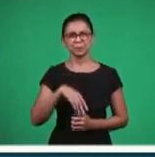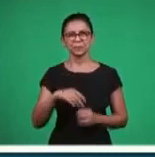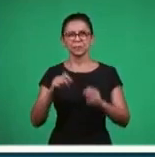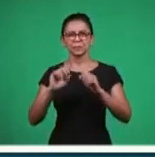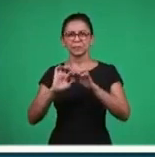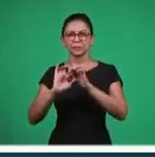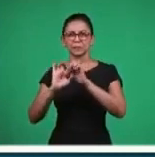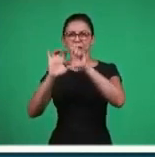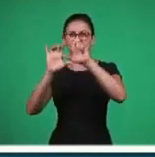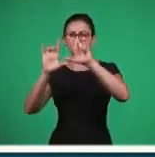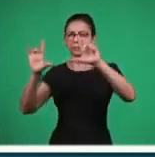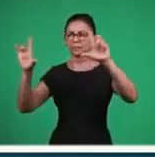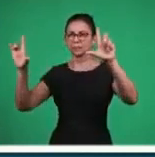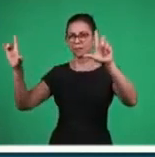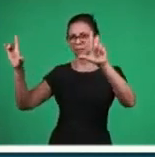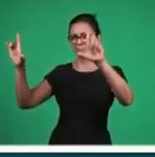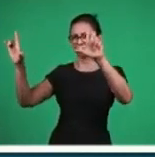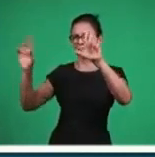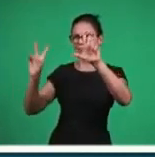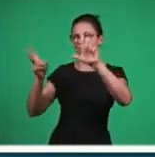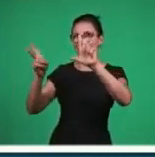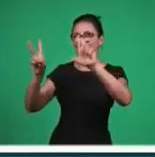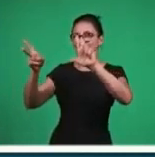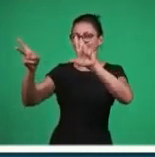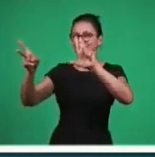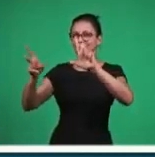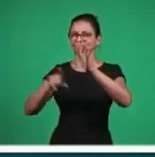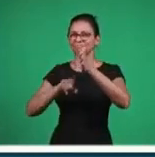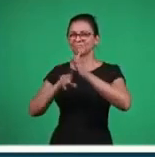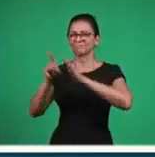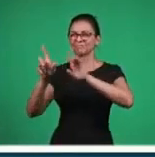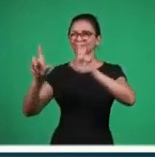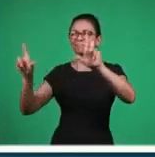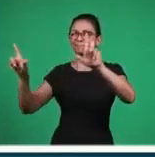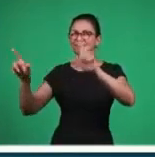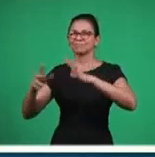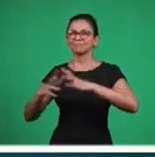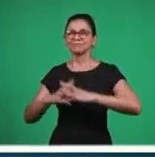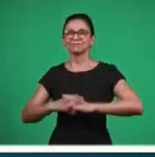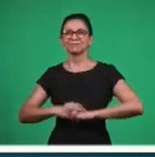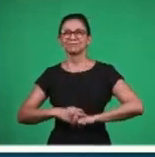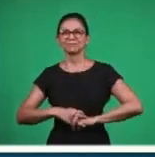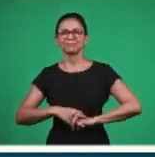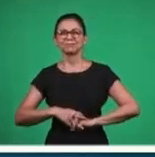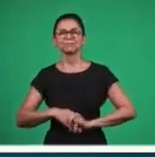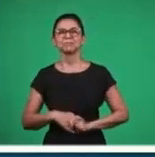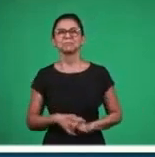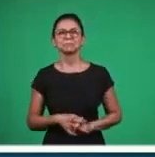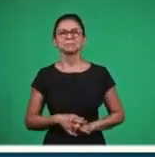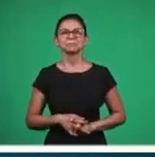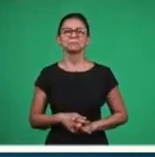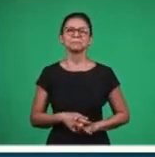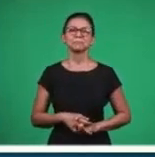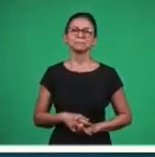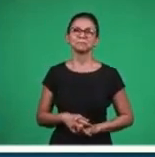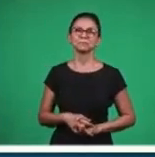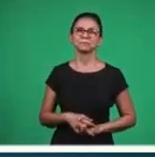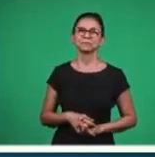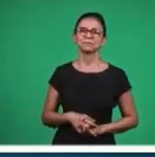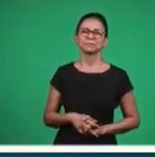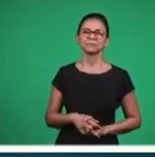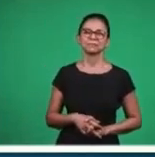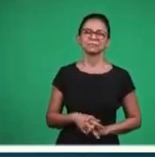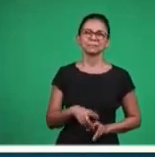Leave the question there. And the brethren will see if it takes too long, we're going to answer. But the